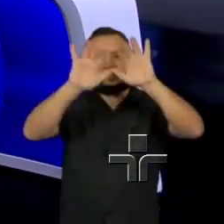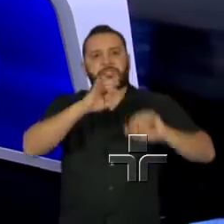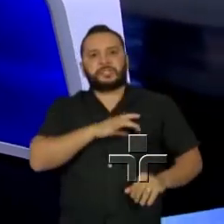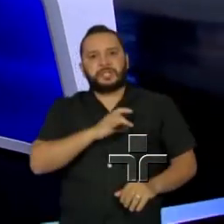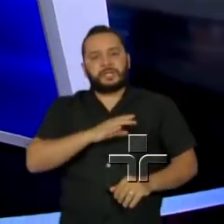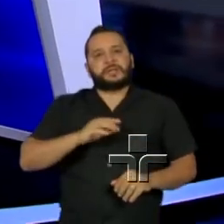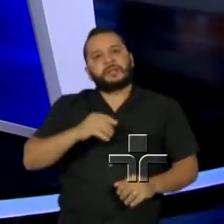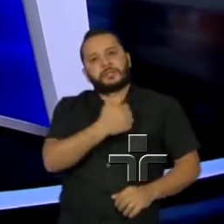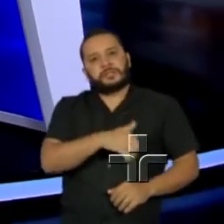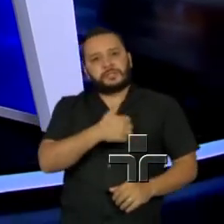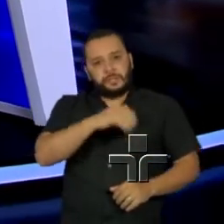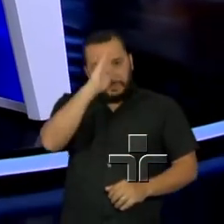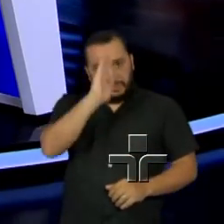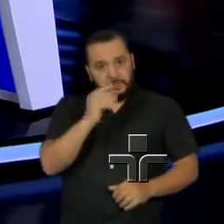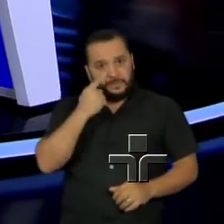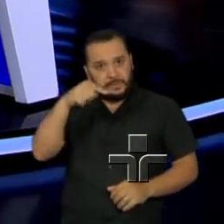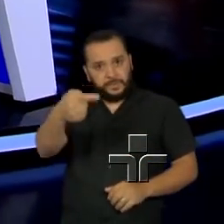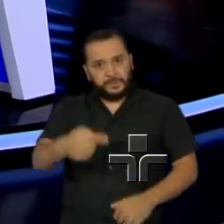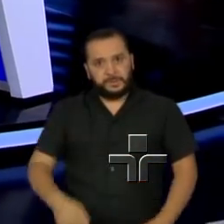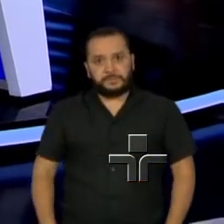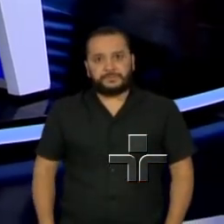já.